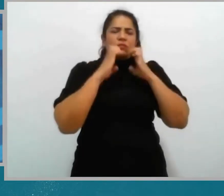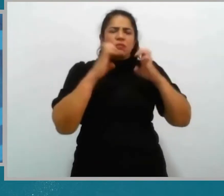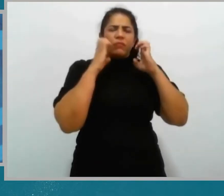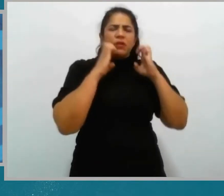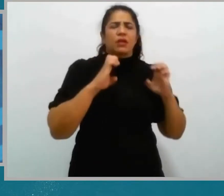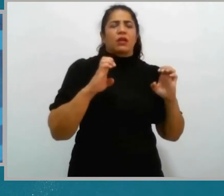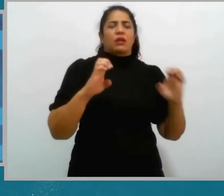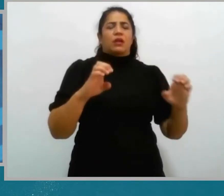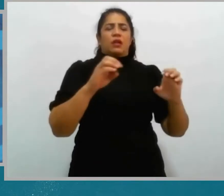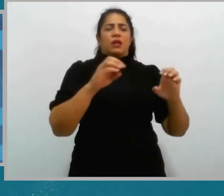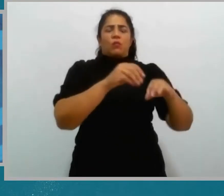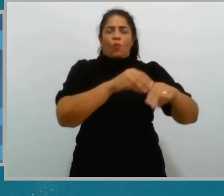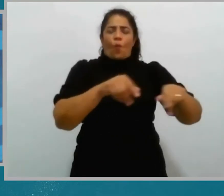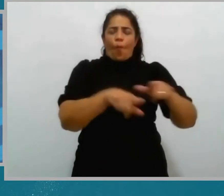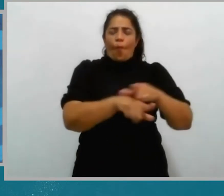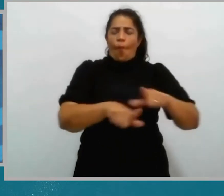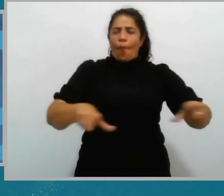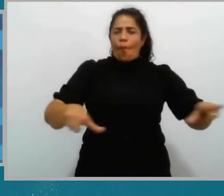Arrependei-vos.